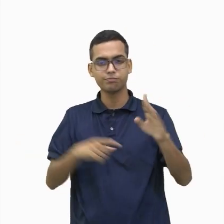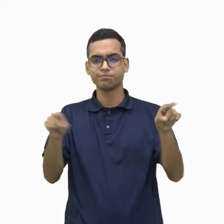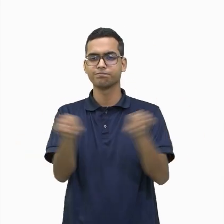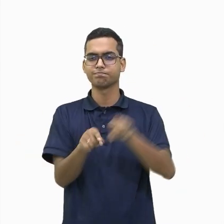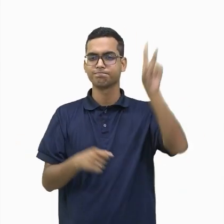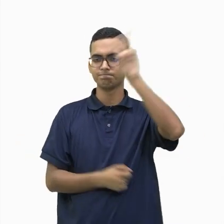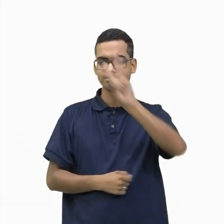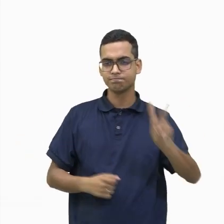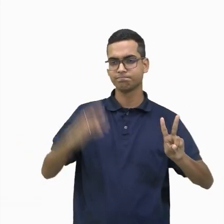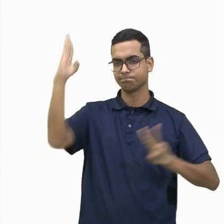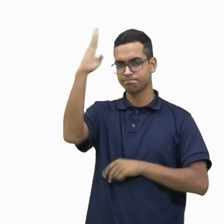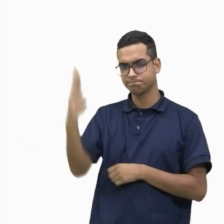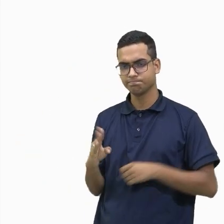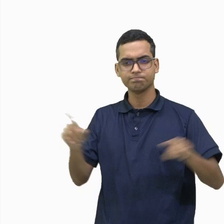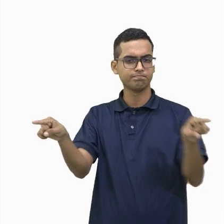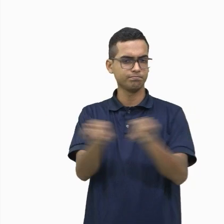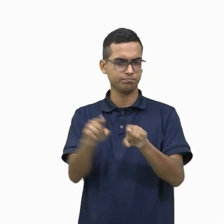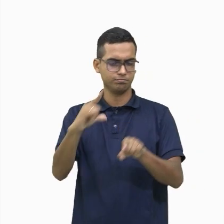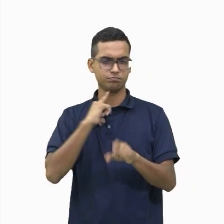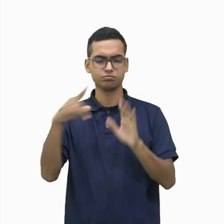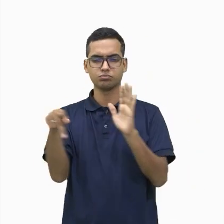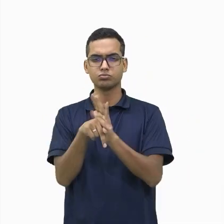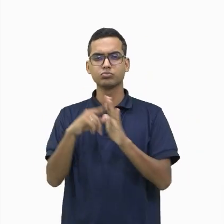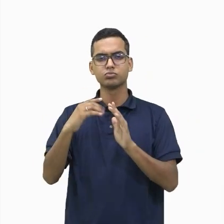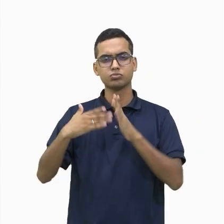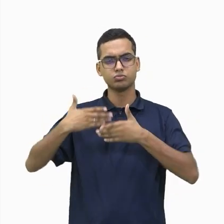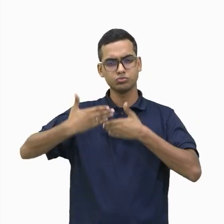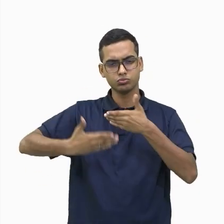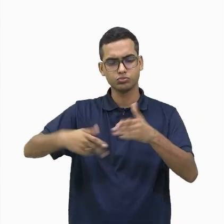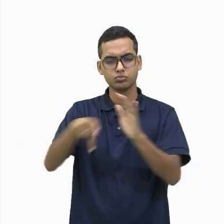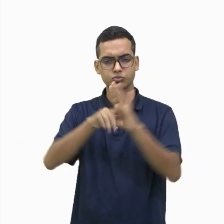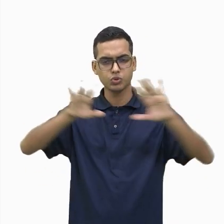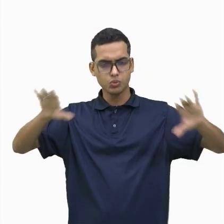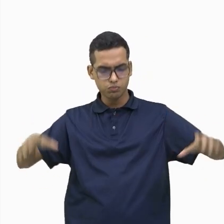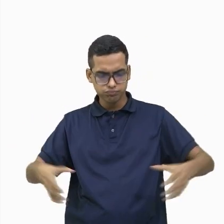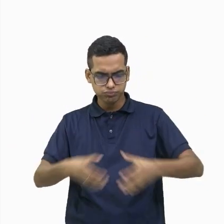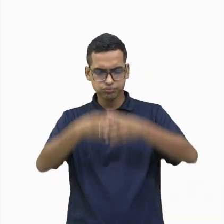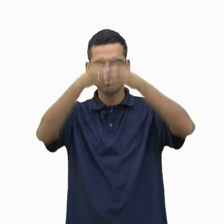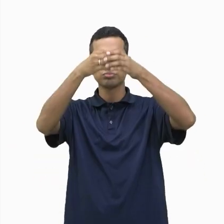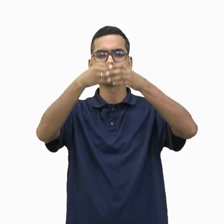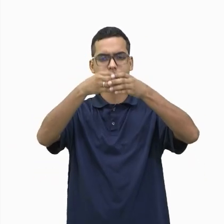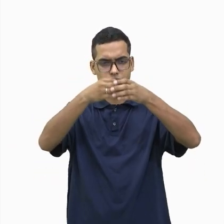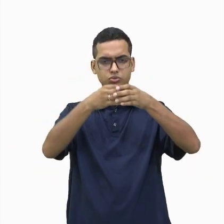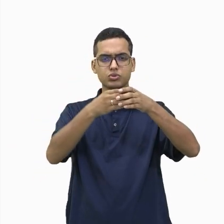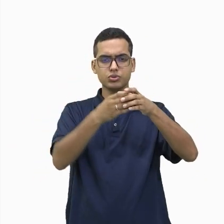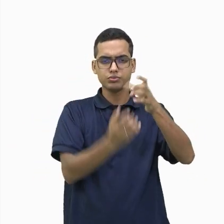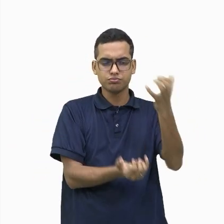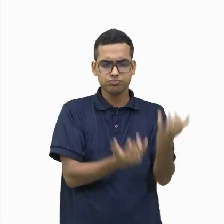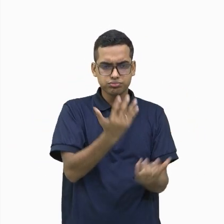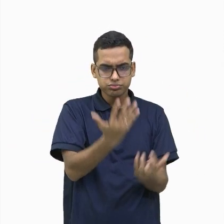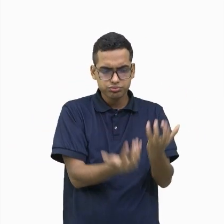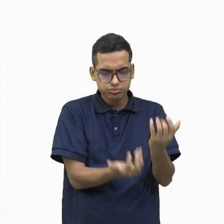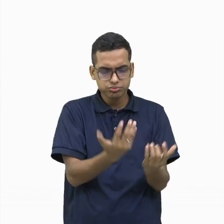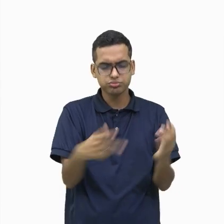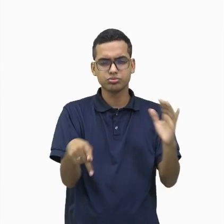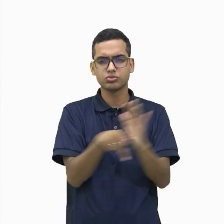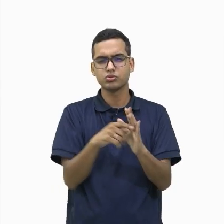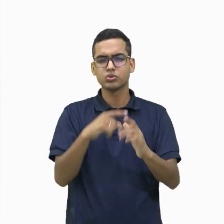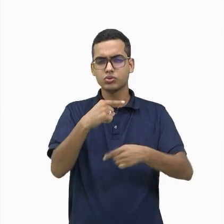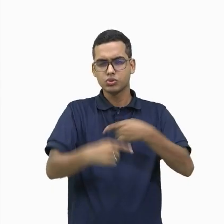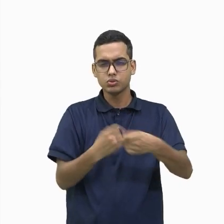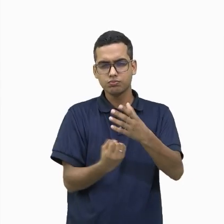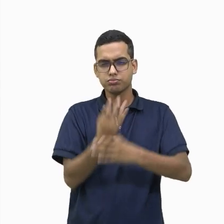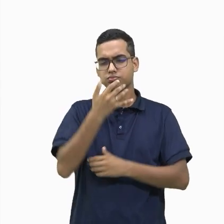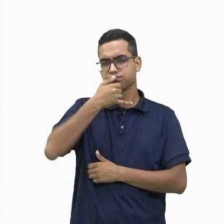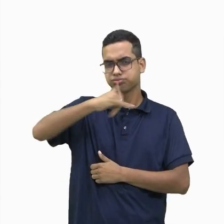tá certo, gente? Então, as termoelétricas, elas acabam tendo grande potencial nesses países, e